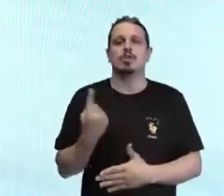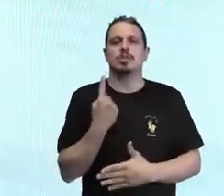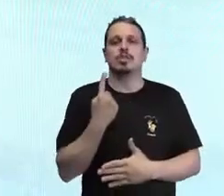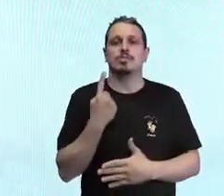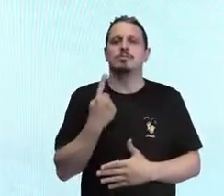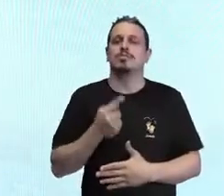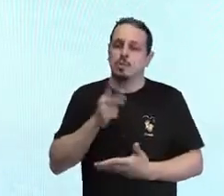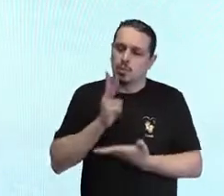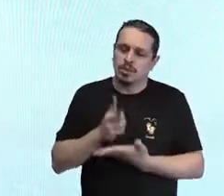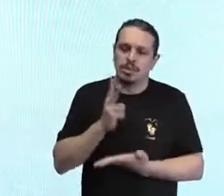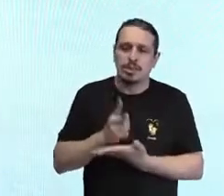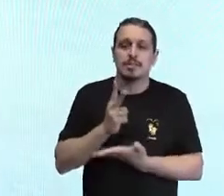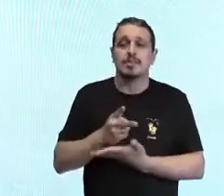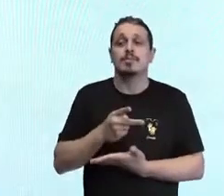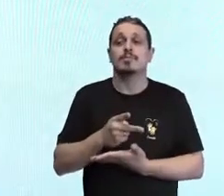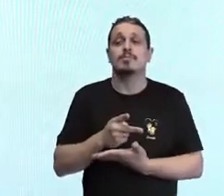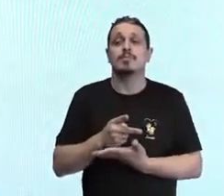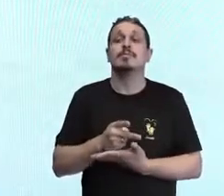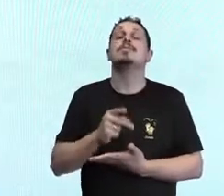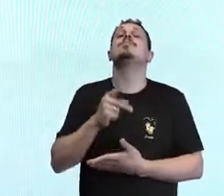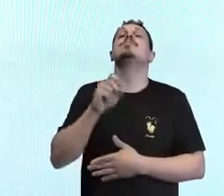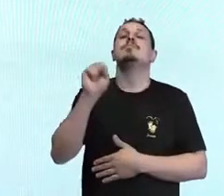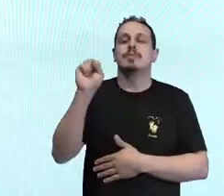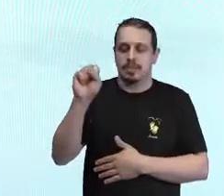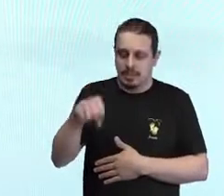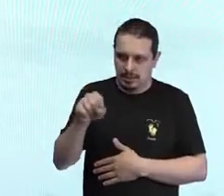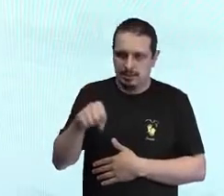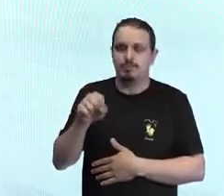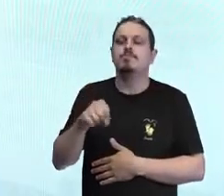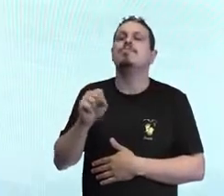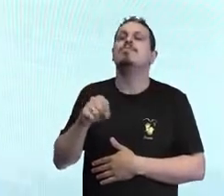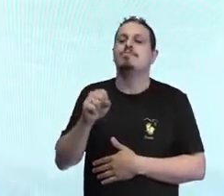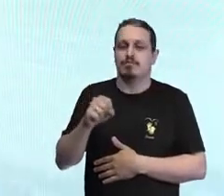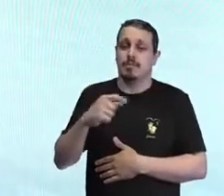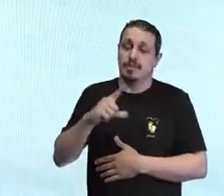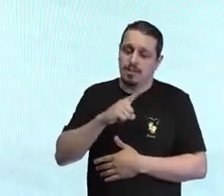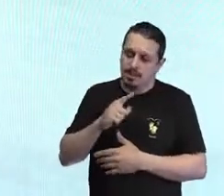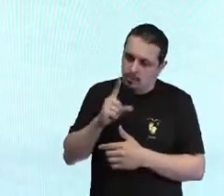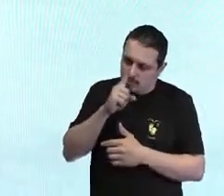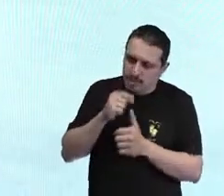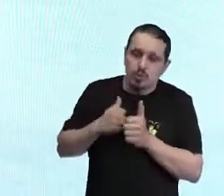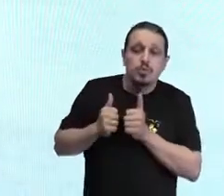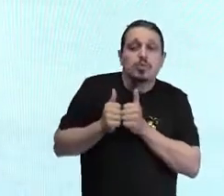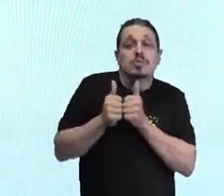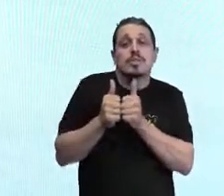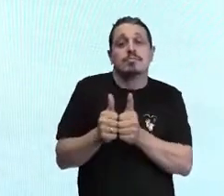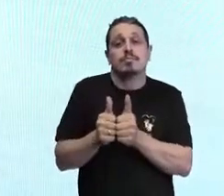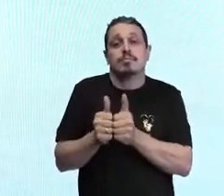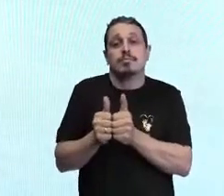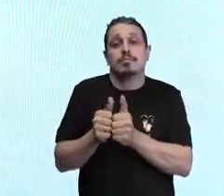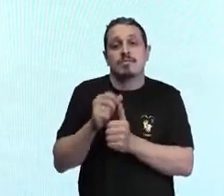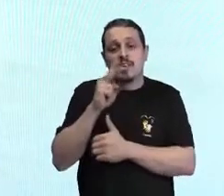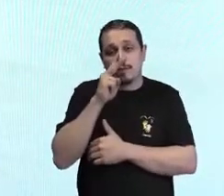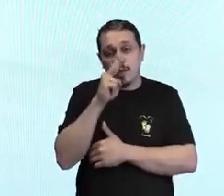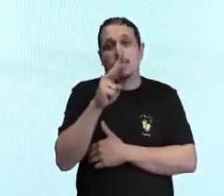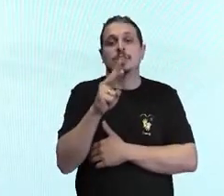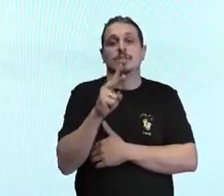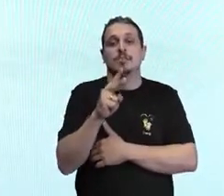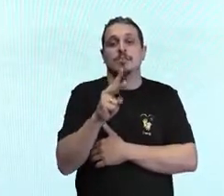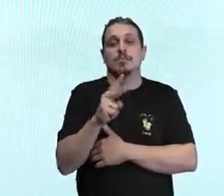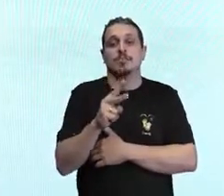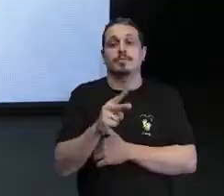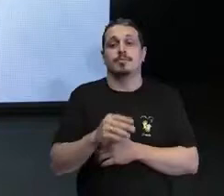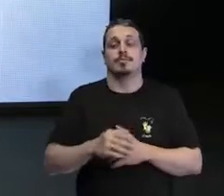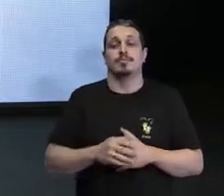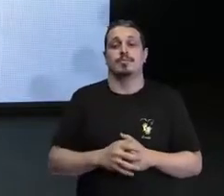falo, as minhas poucas e boas, que são as mulheres que topam tudo comigo nessas horas. E eu acredito